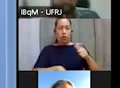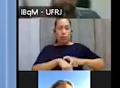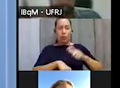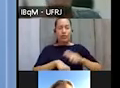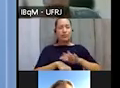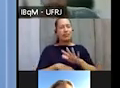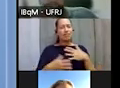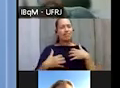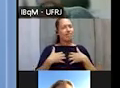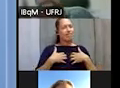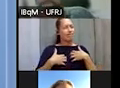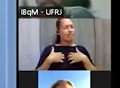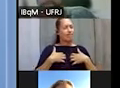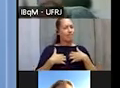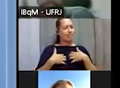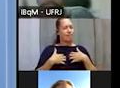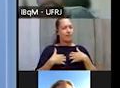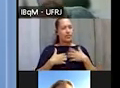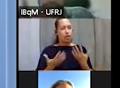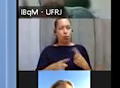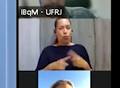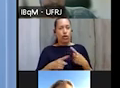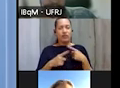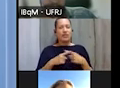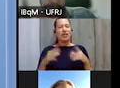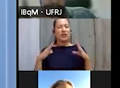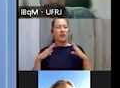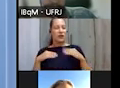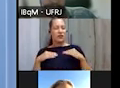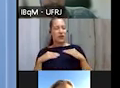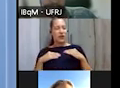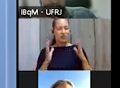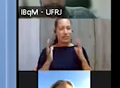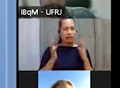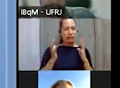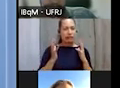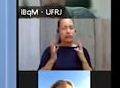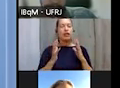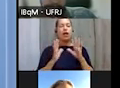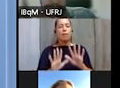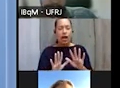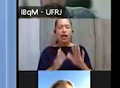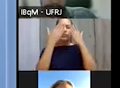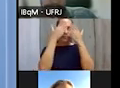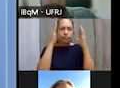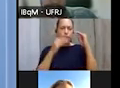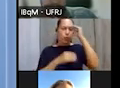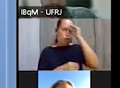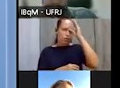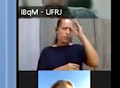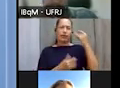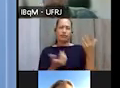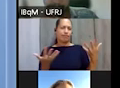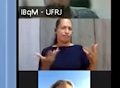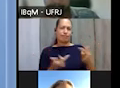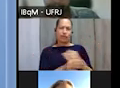desconfortáveis, tira você da sua zona de conforto, mas que abrem perspectivas para o conhecimento que são enormes.